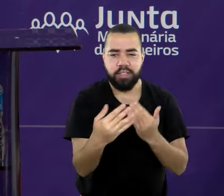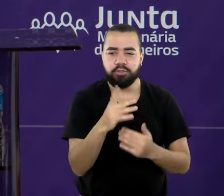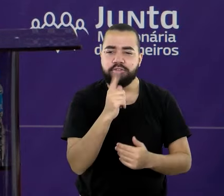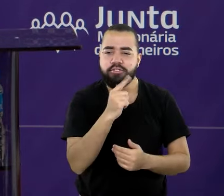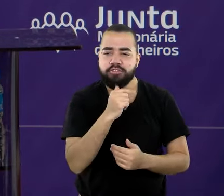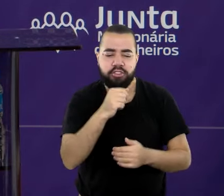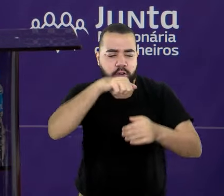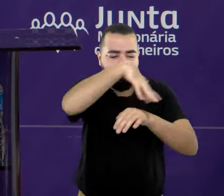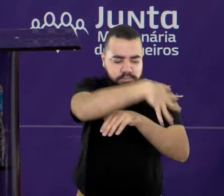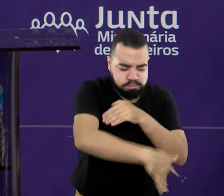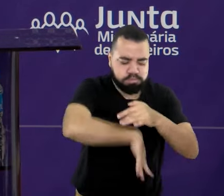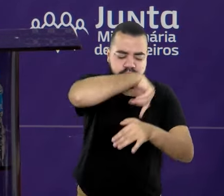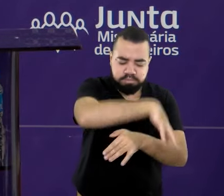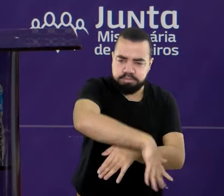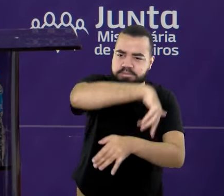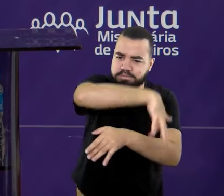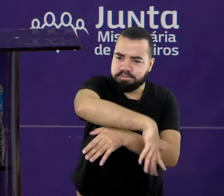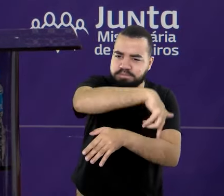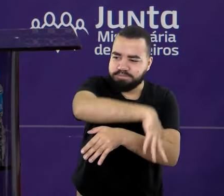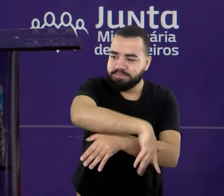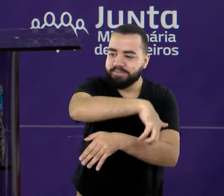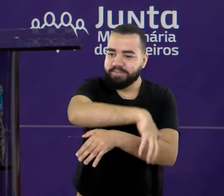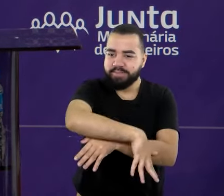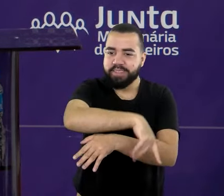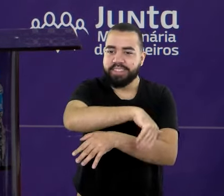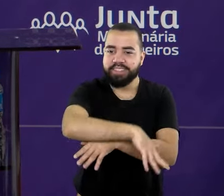dele com muita graça.